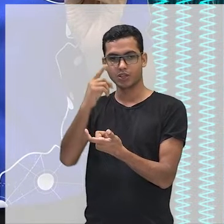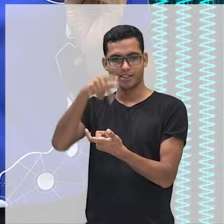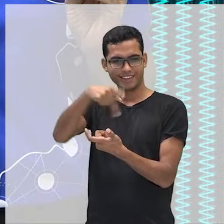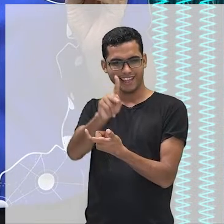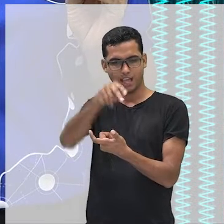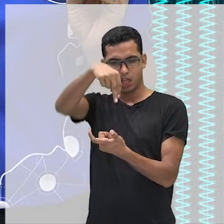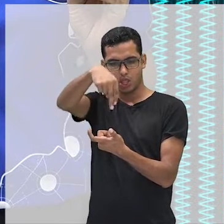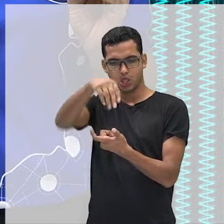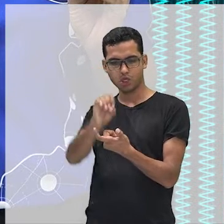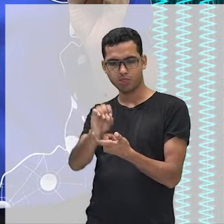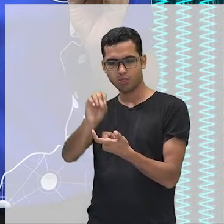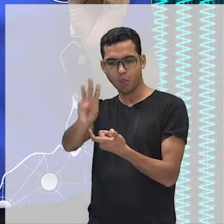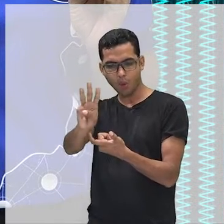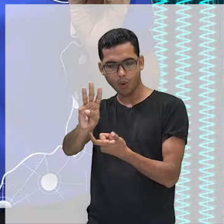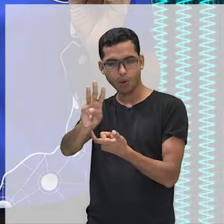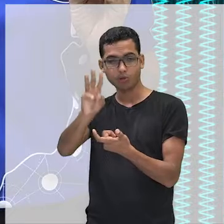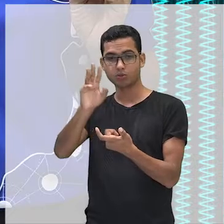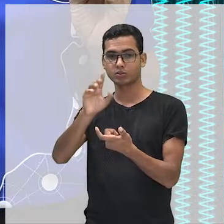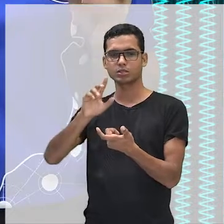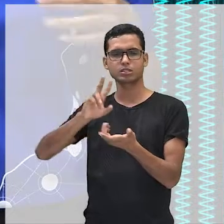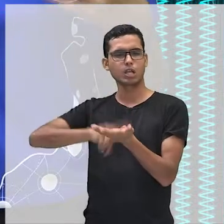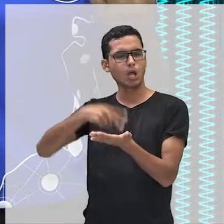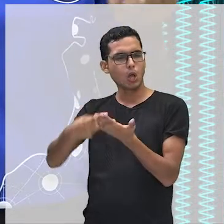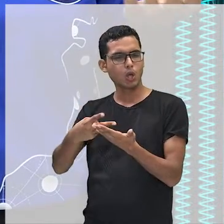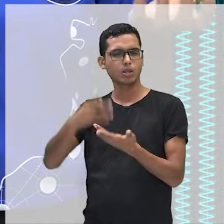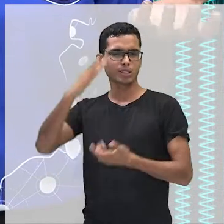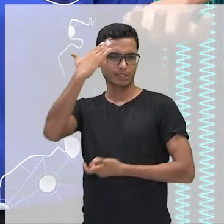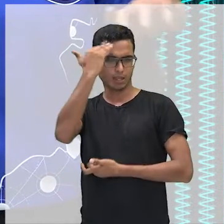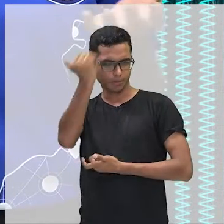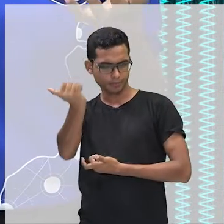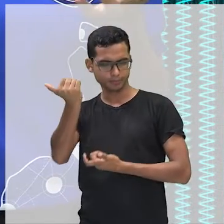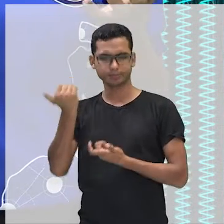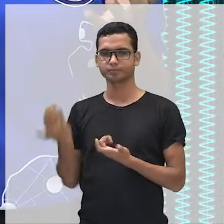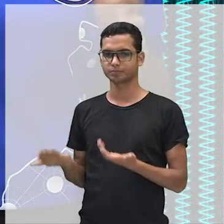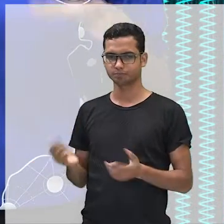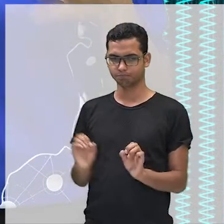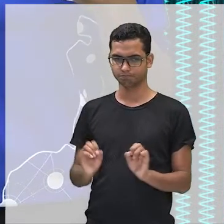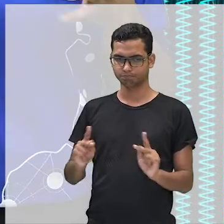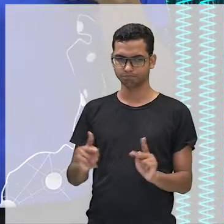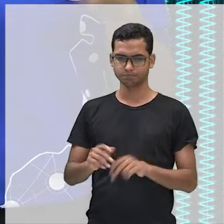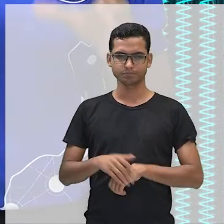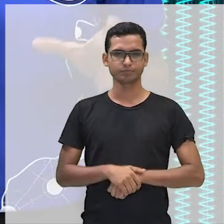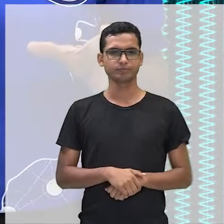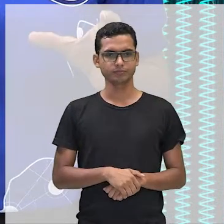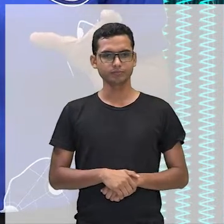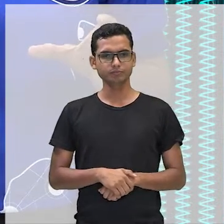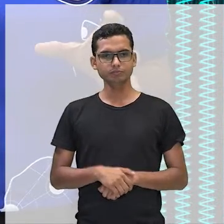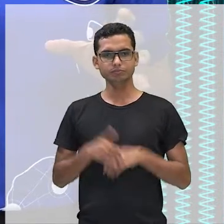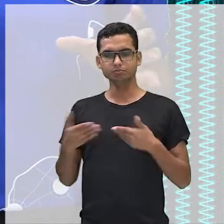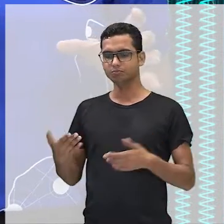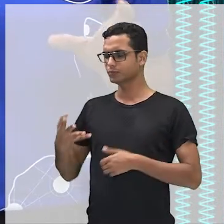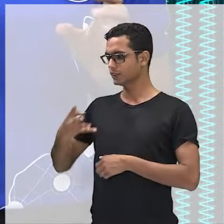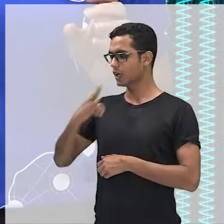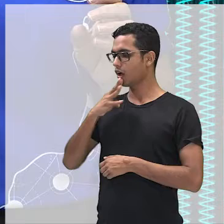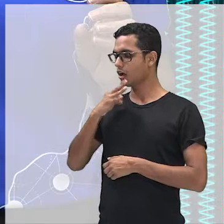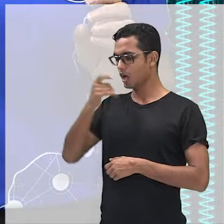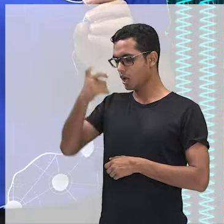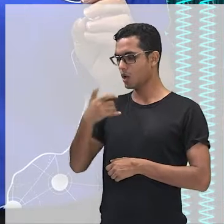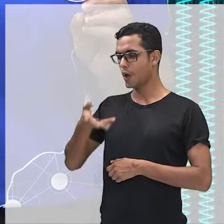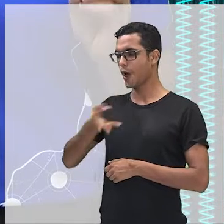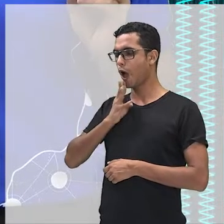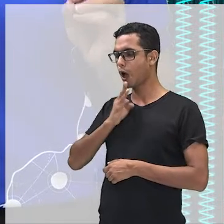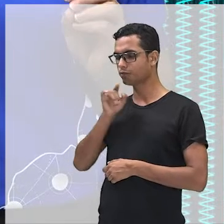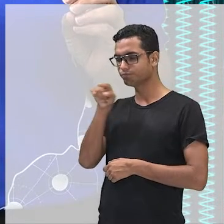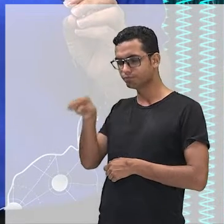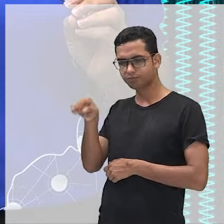né, que se refere a ela. I know her. Eu a conheço. Eu conheço ela, né, a